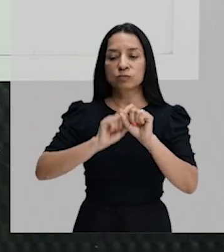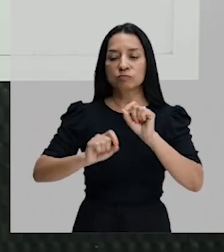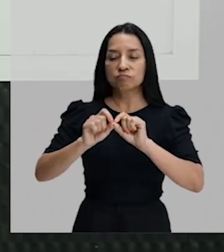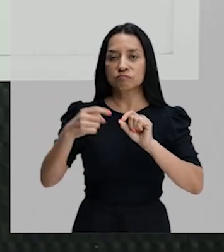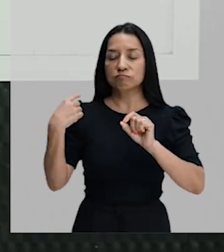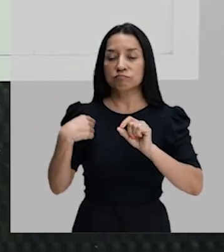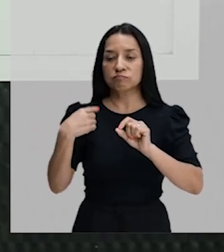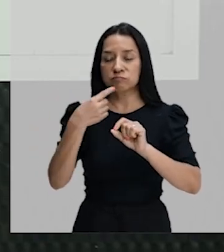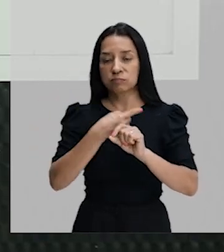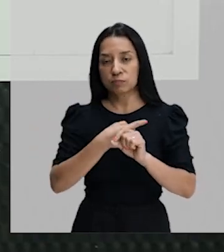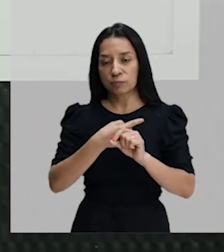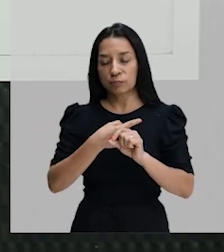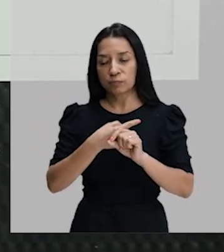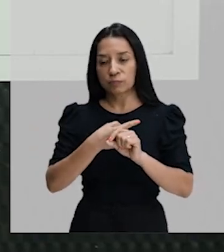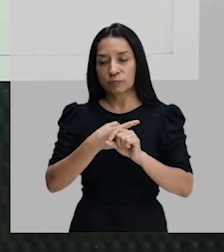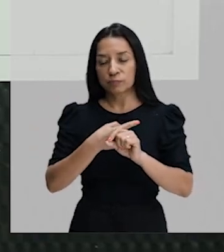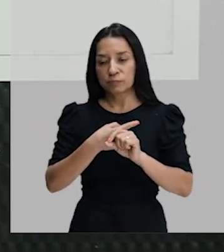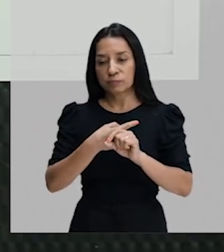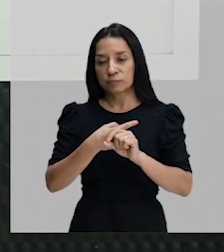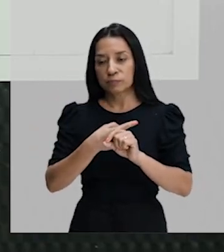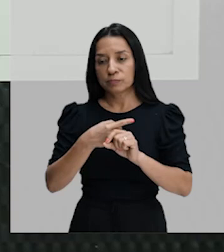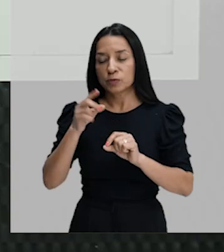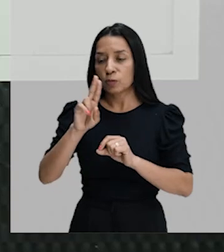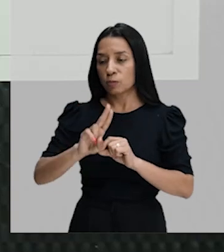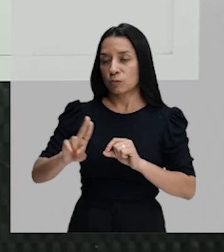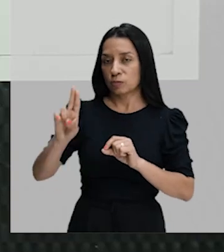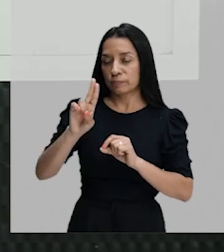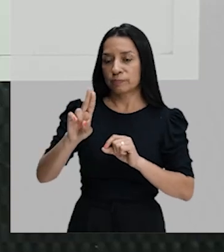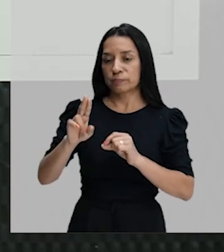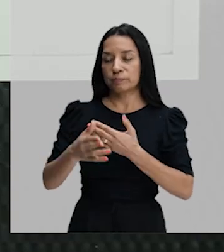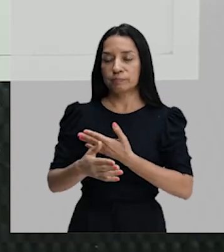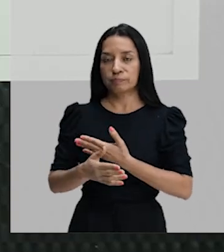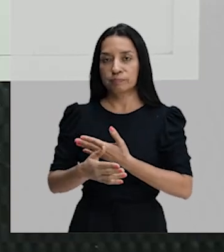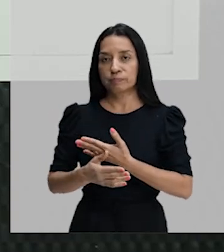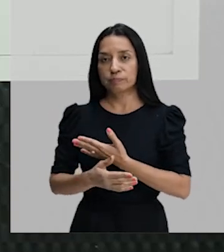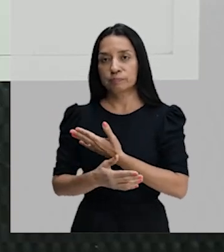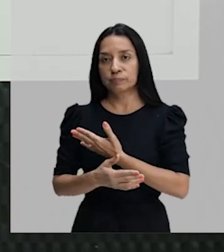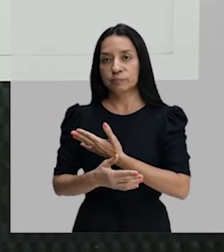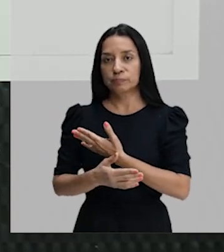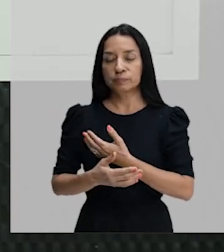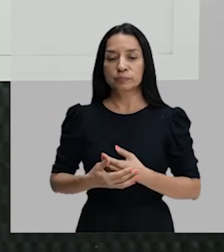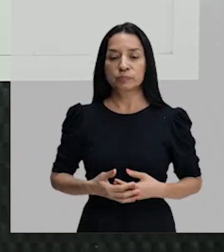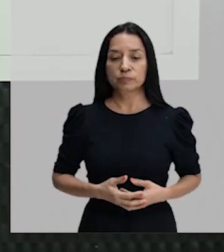nós iremos utilizar?